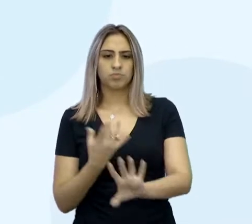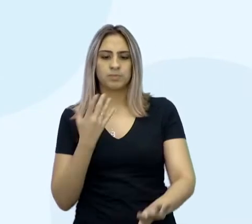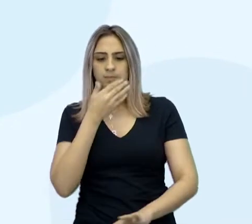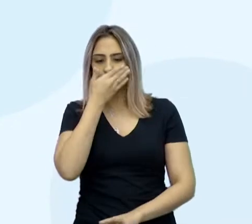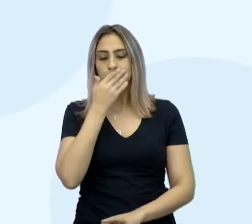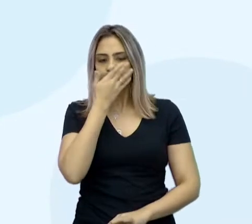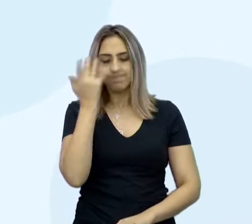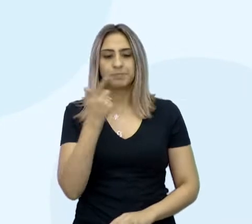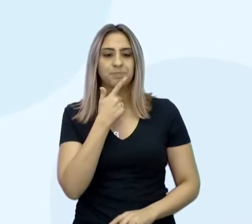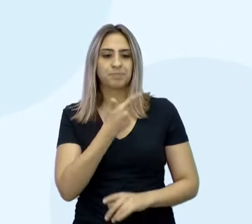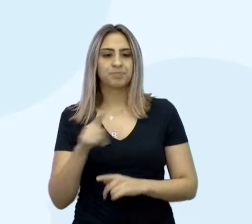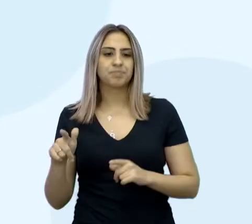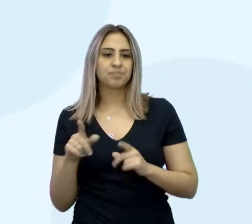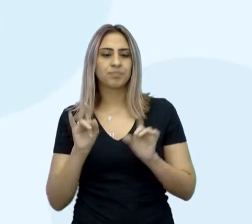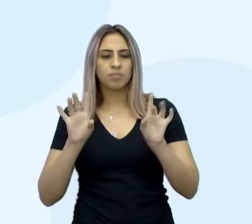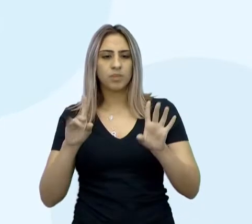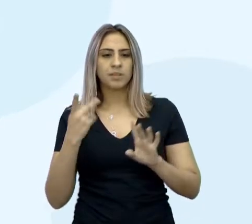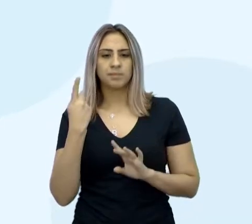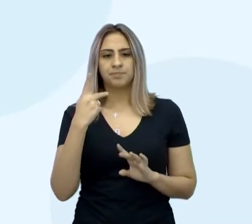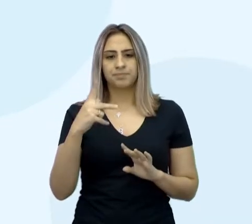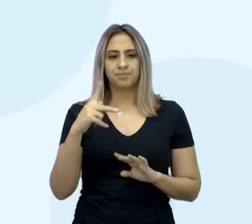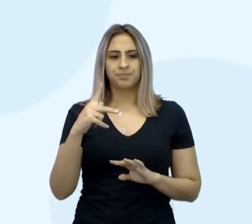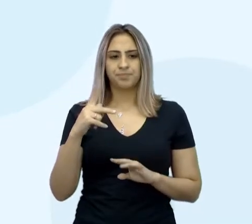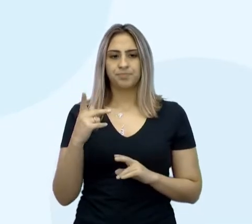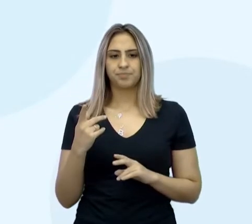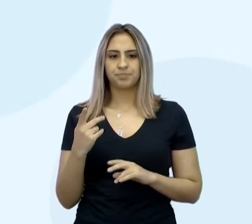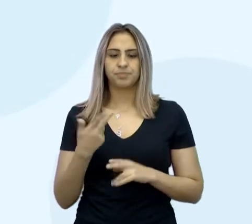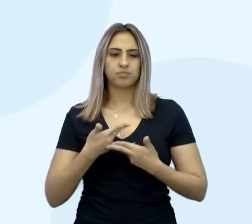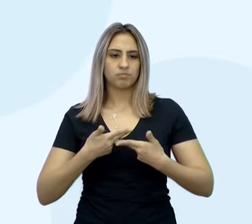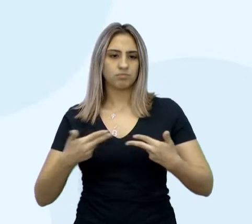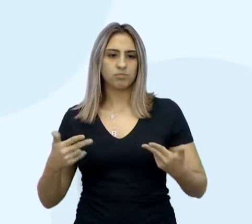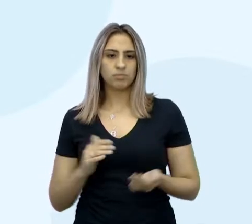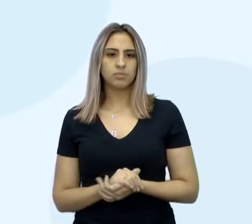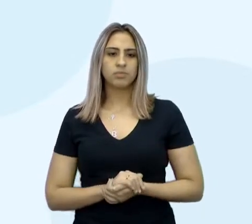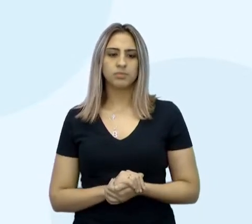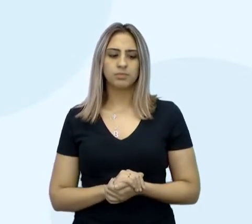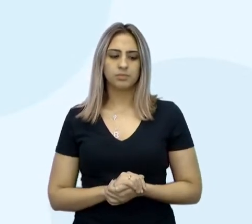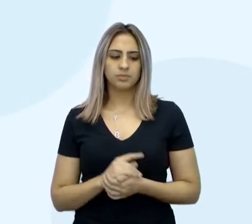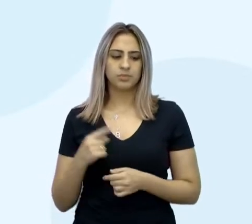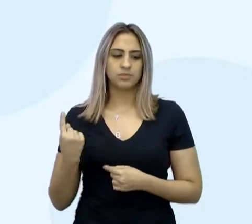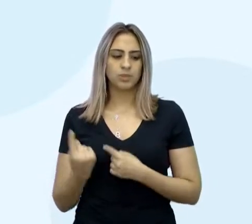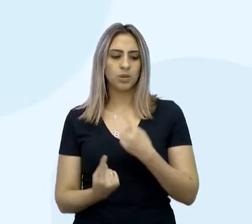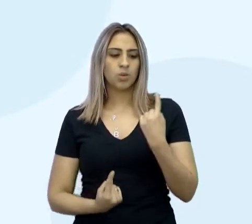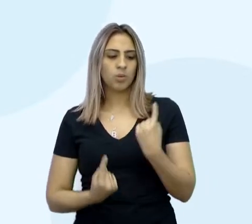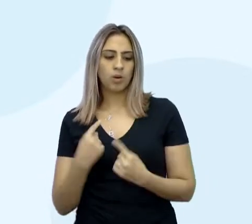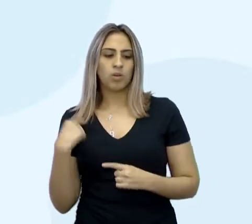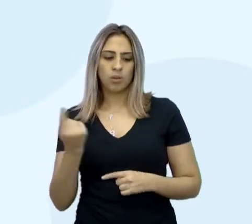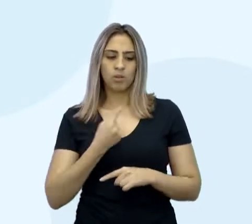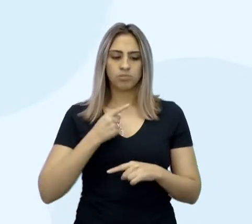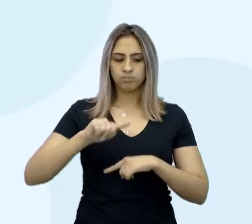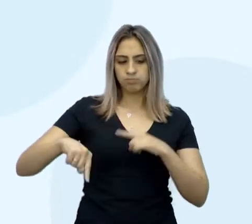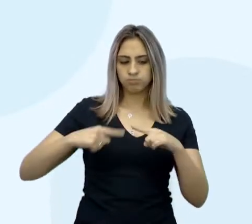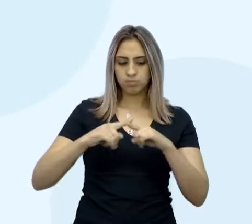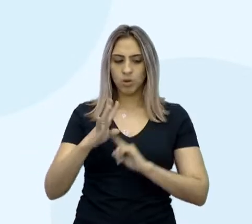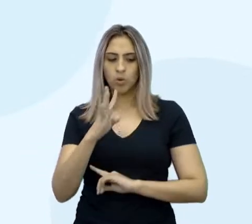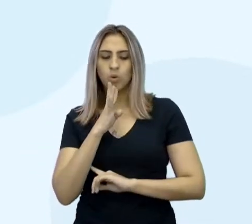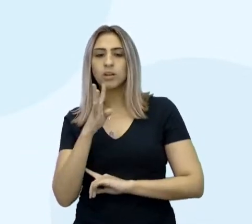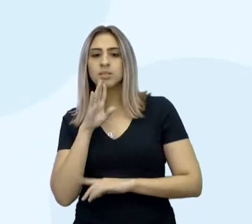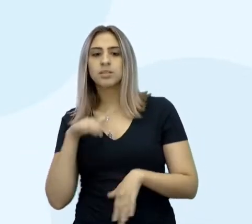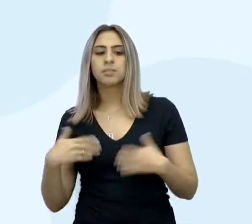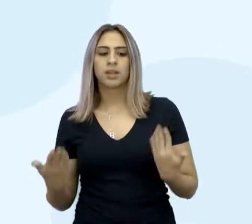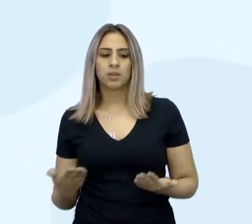etc., explicitando as suas ambiguidades. E quais são os nossos objetos do